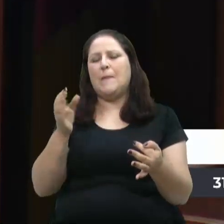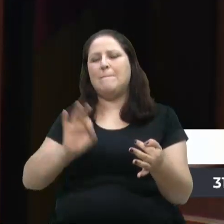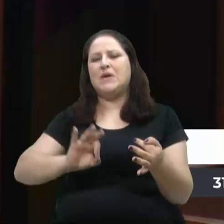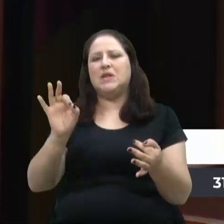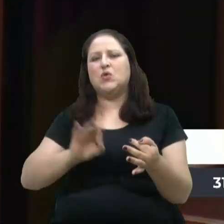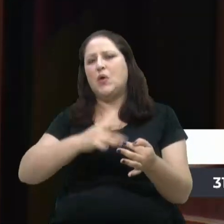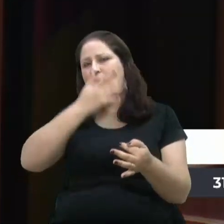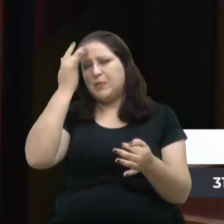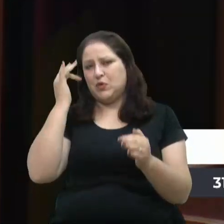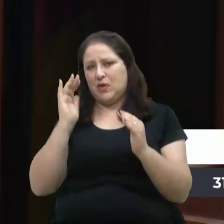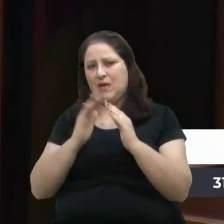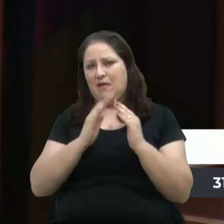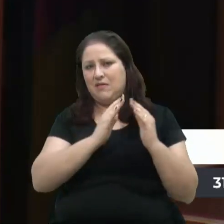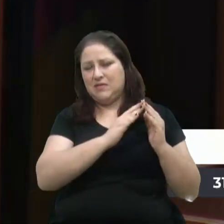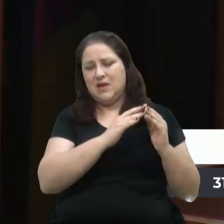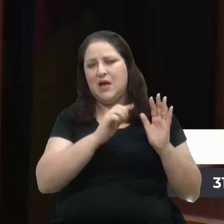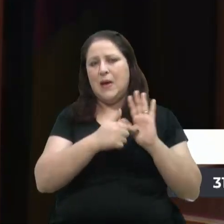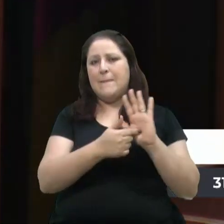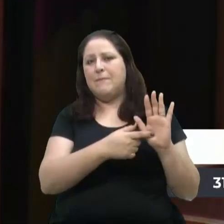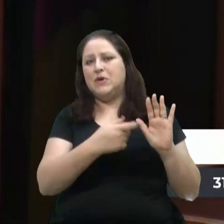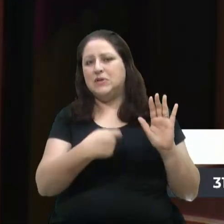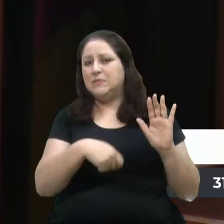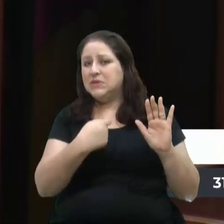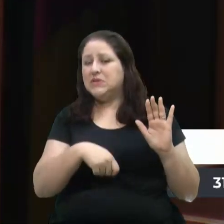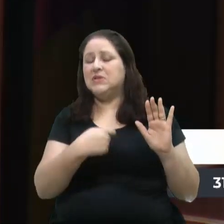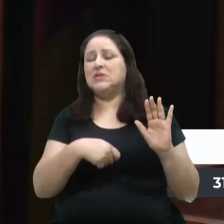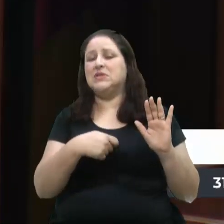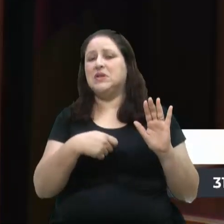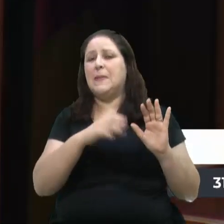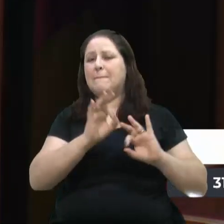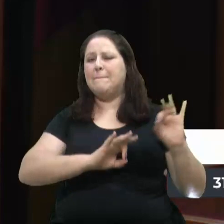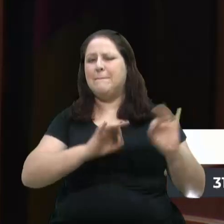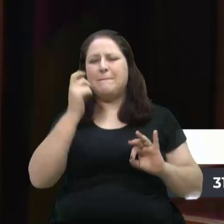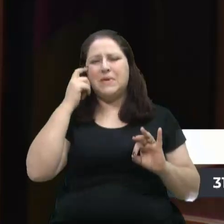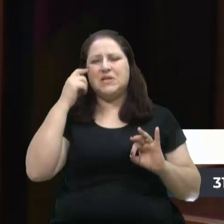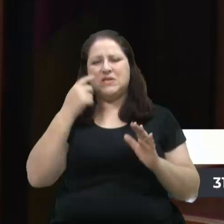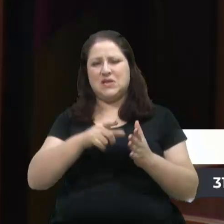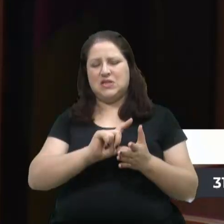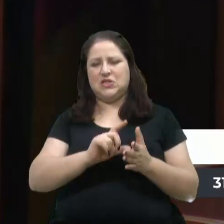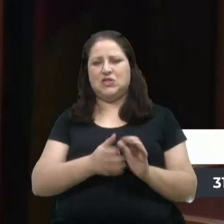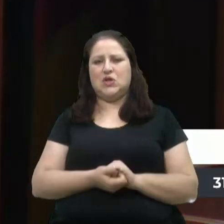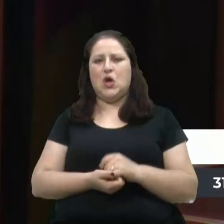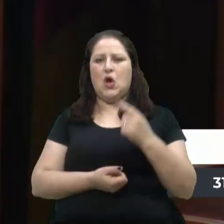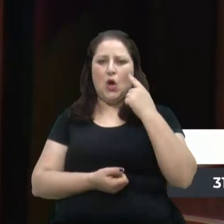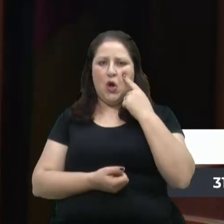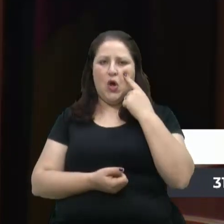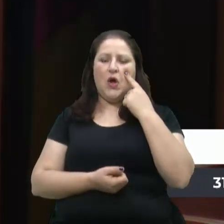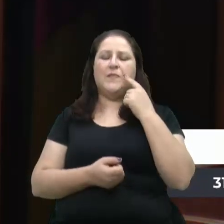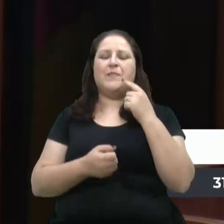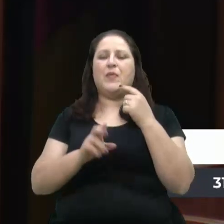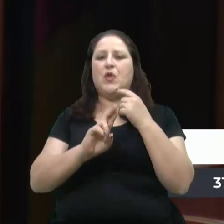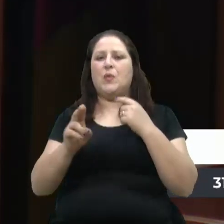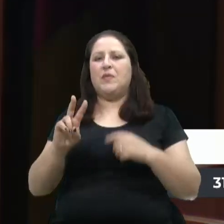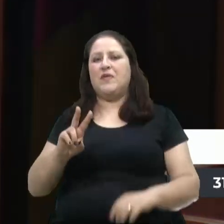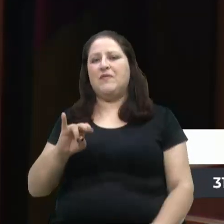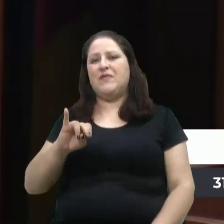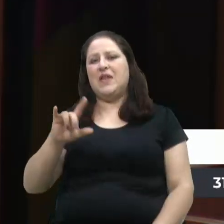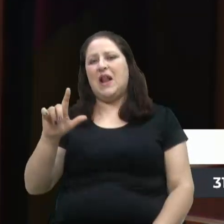mas que demonstra como é a necessidade de nós pensar planejadamente Vamos pensar Vila Cristina